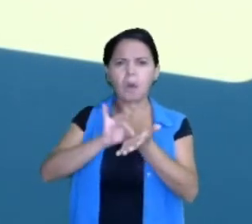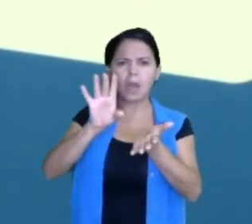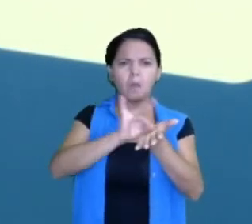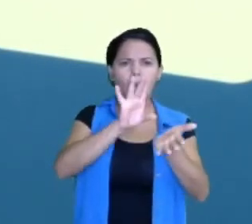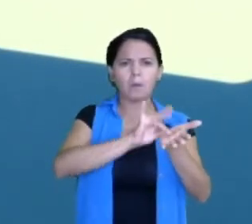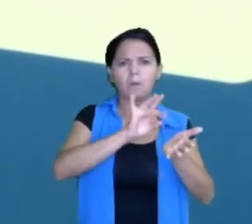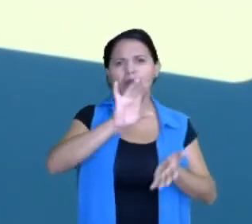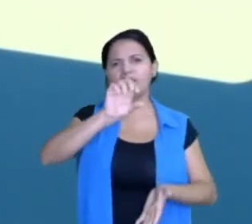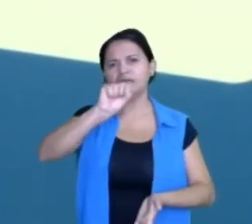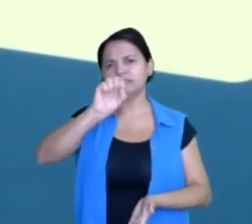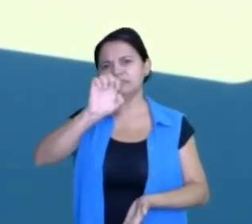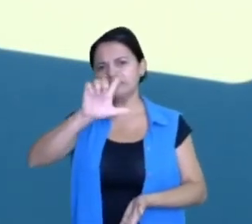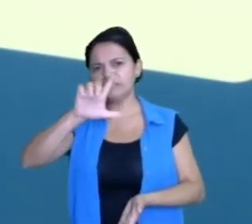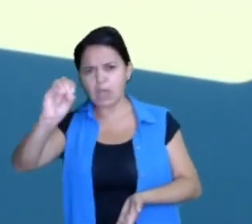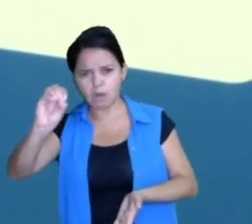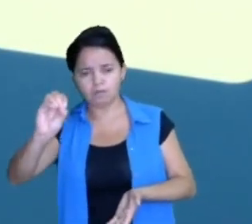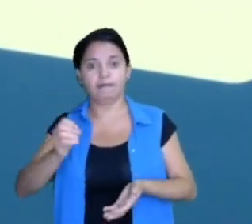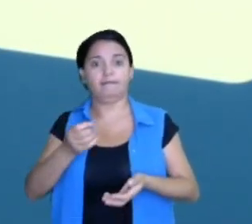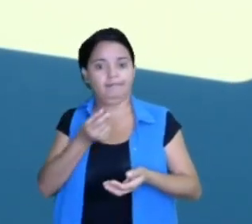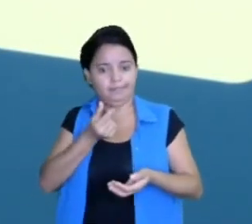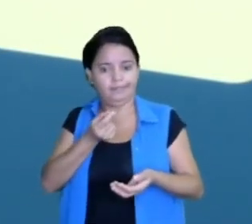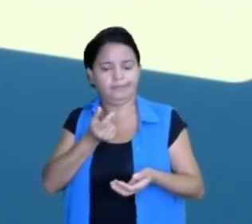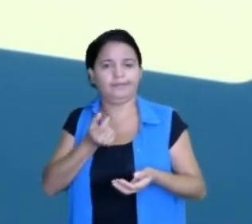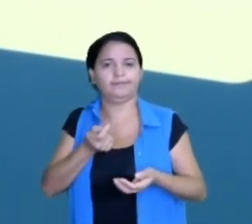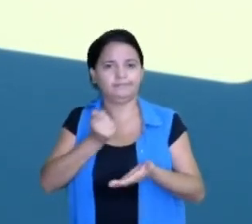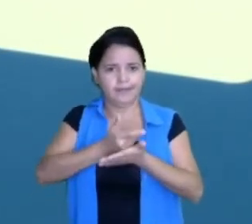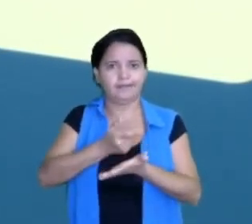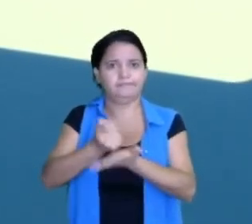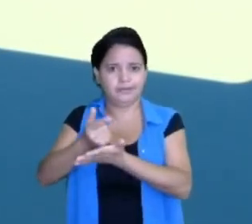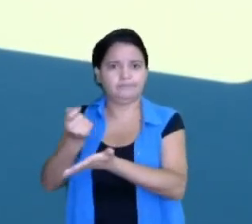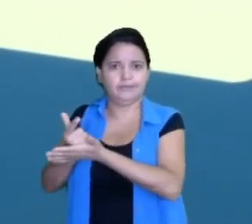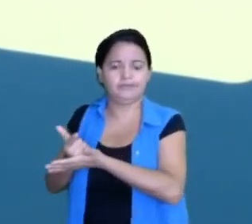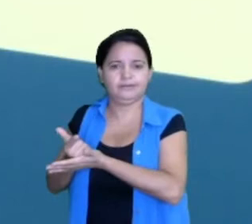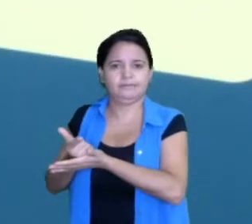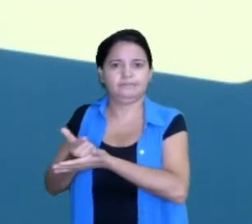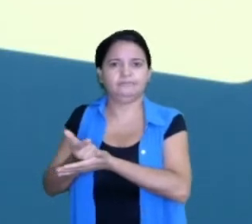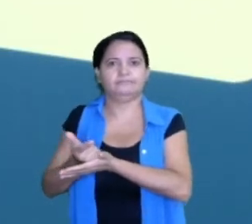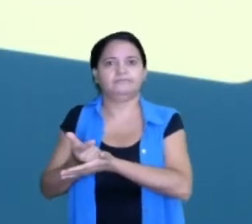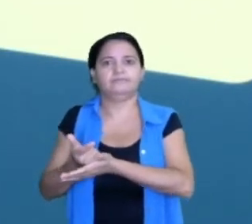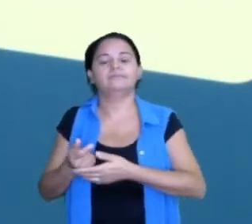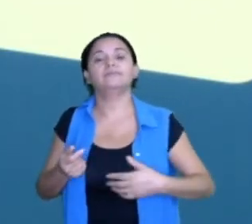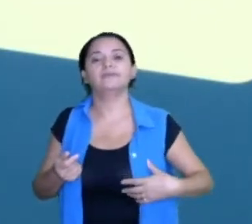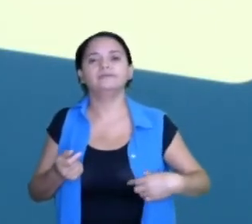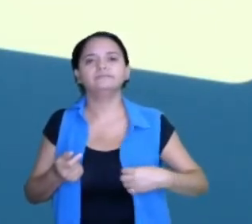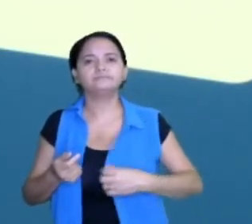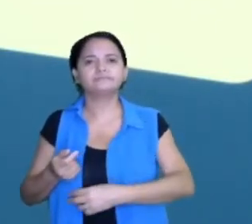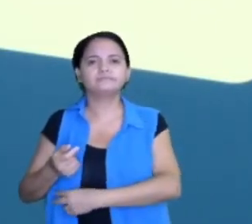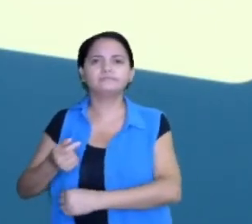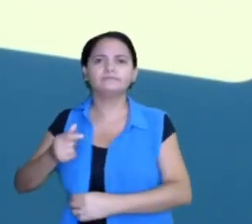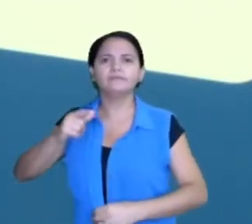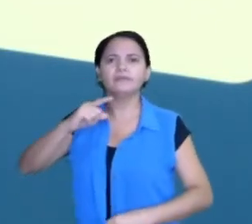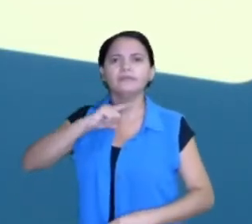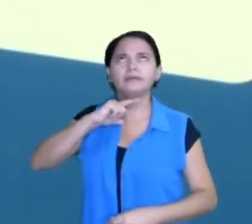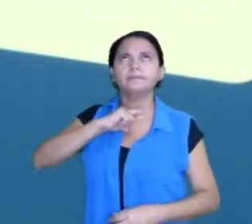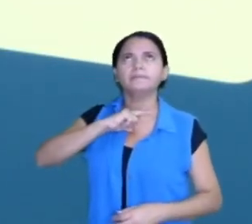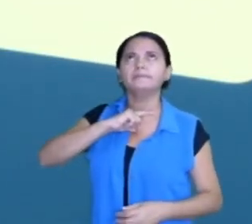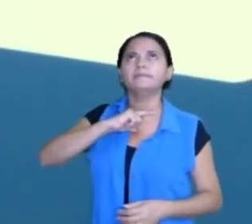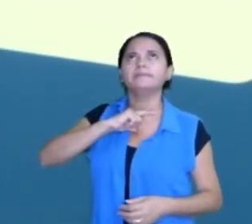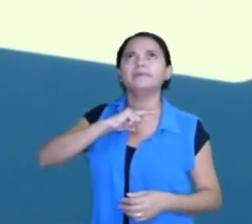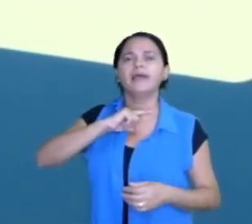dinheiro. Outro tipo era o chamado lei do alojamento.